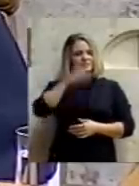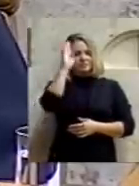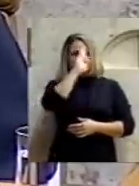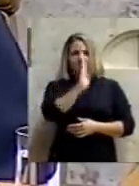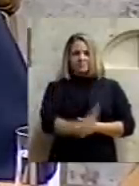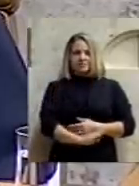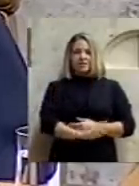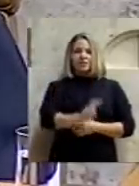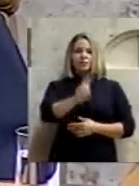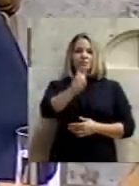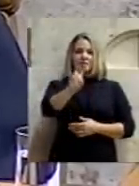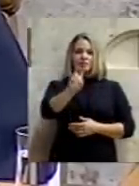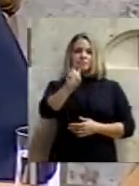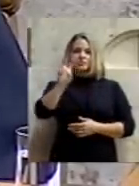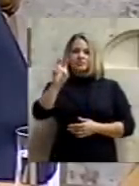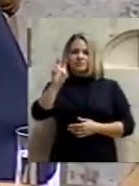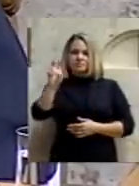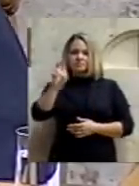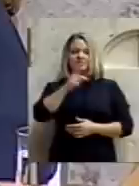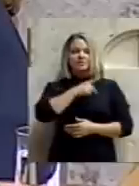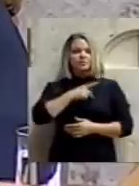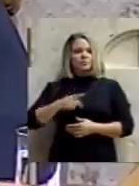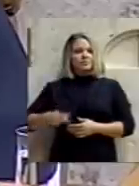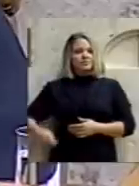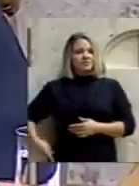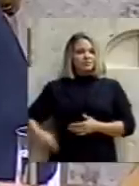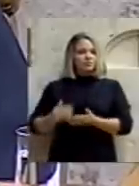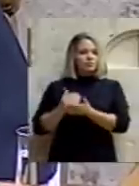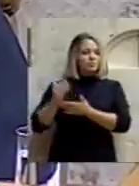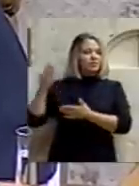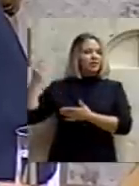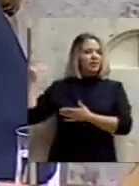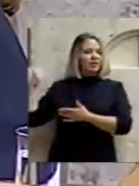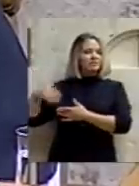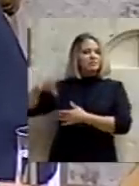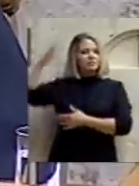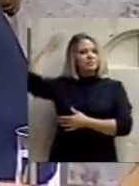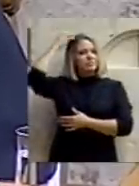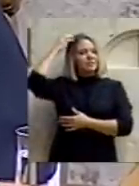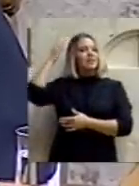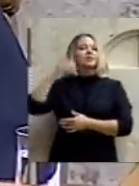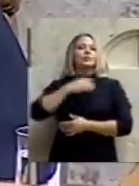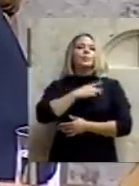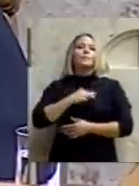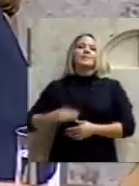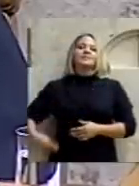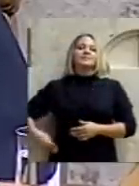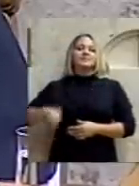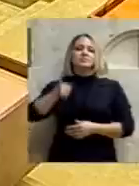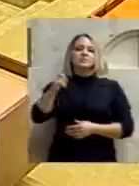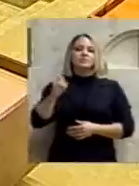e seu 55º presidente desde o Império, o ministro Joaquim Barbosa.